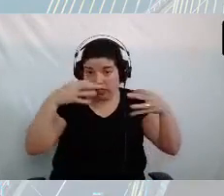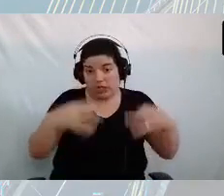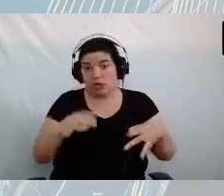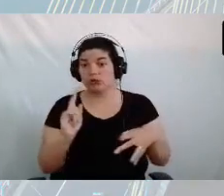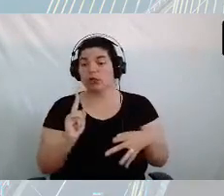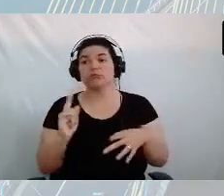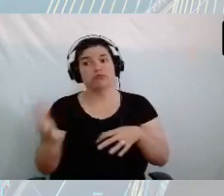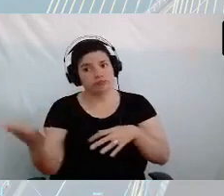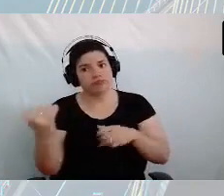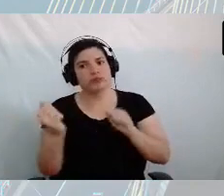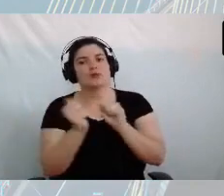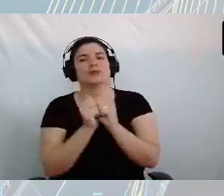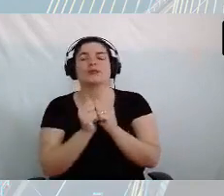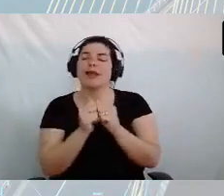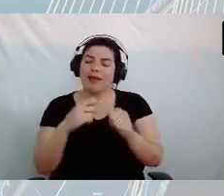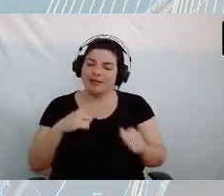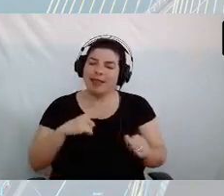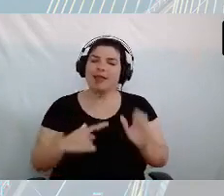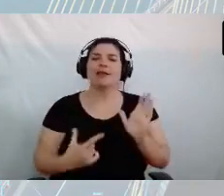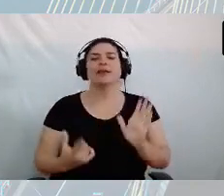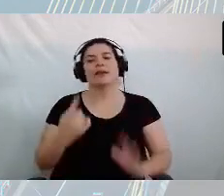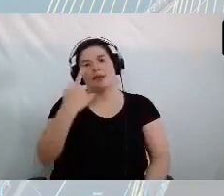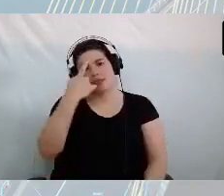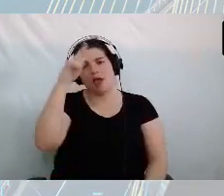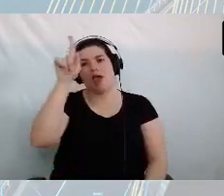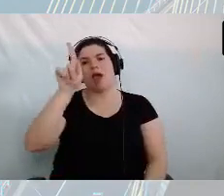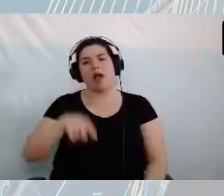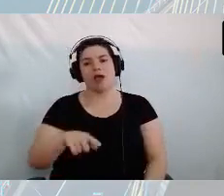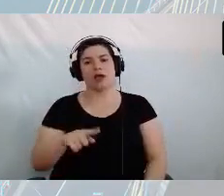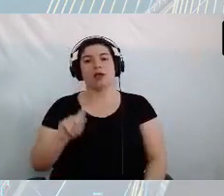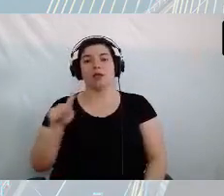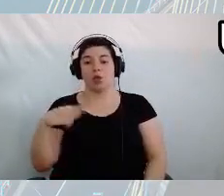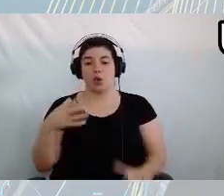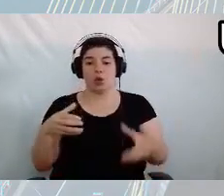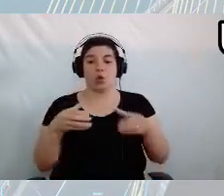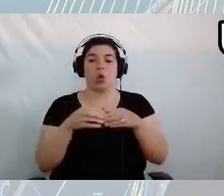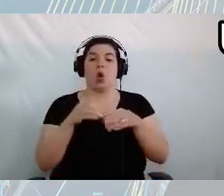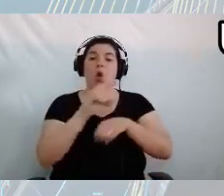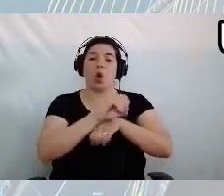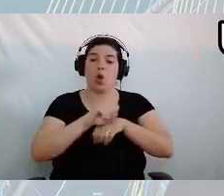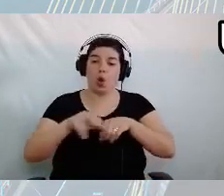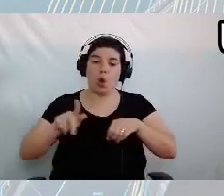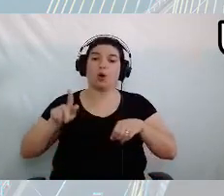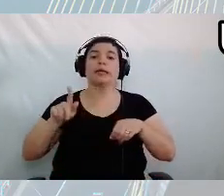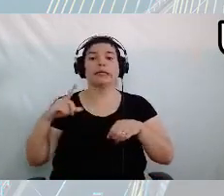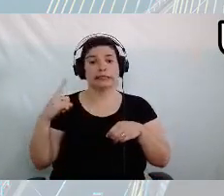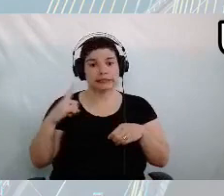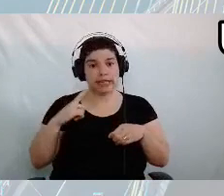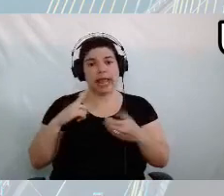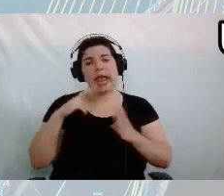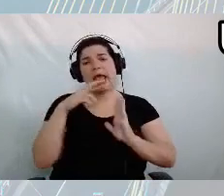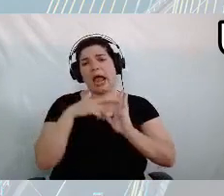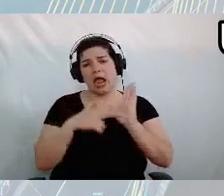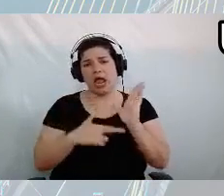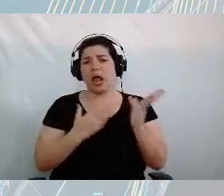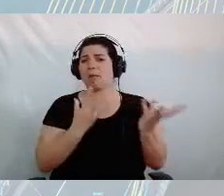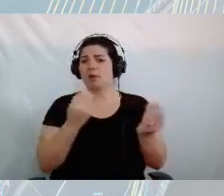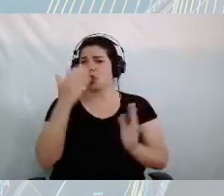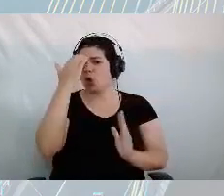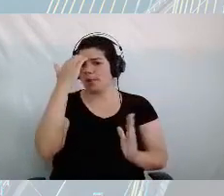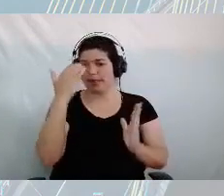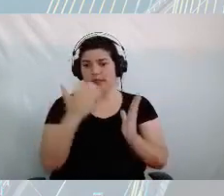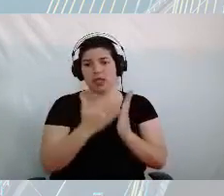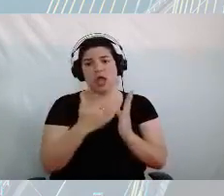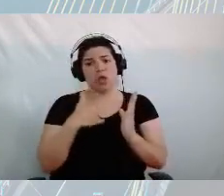que surgiu a ideia de validar Somos uma ONG. Uma ONG com muitas regras, muitas coisas para cumprir. Eu